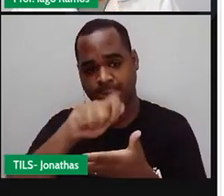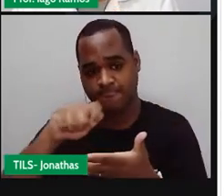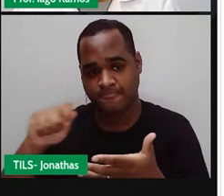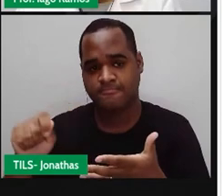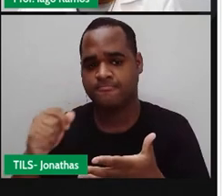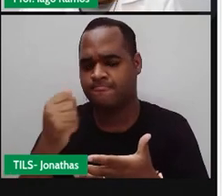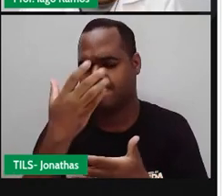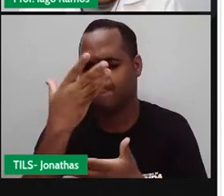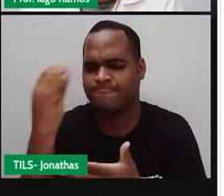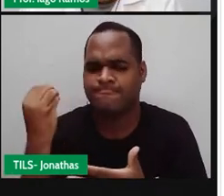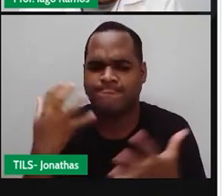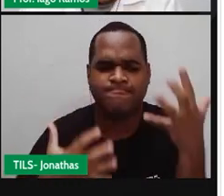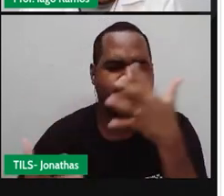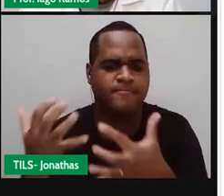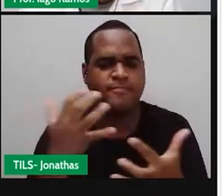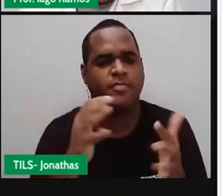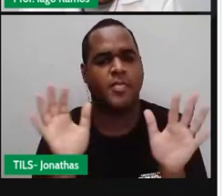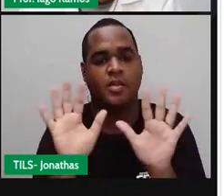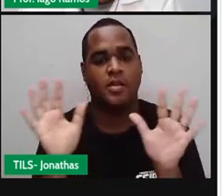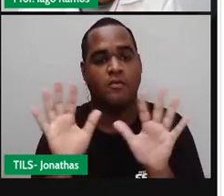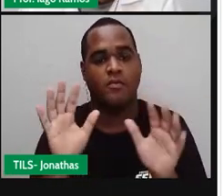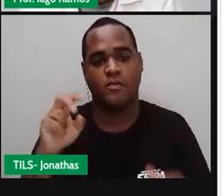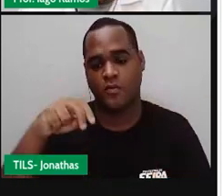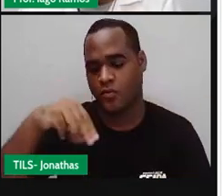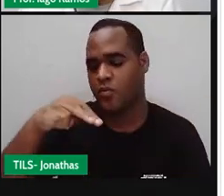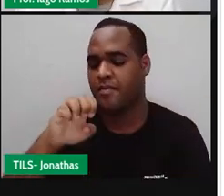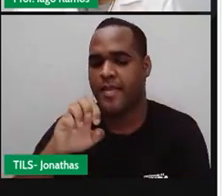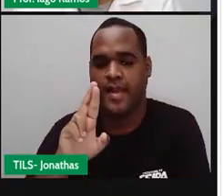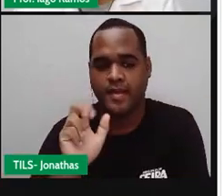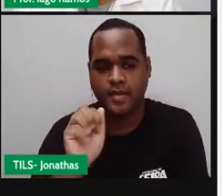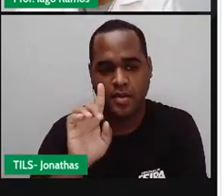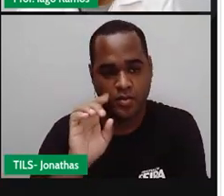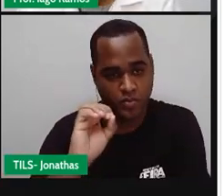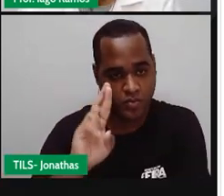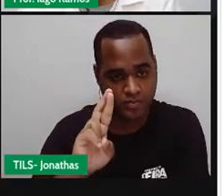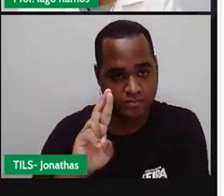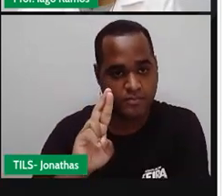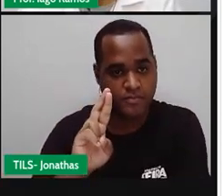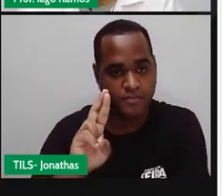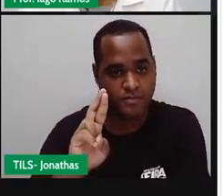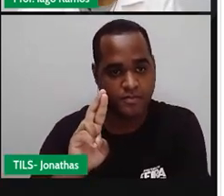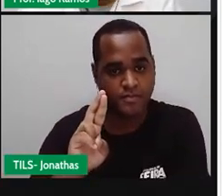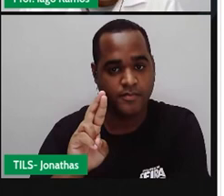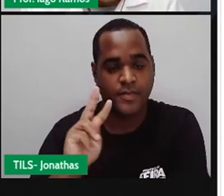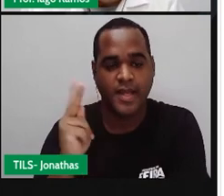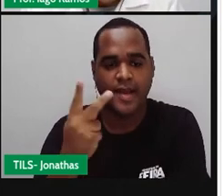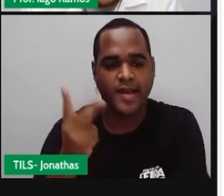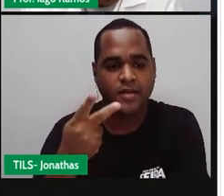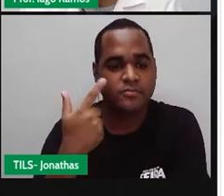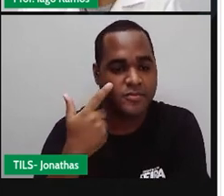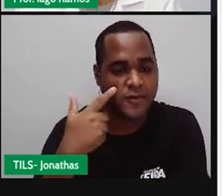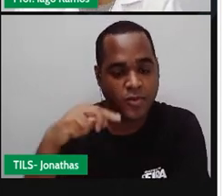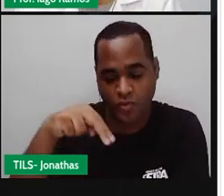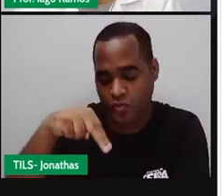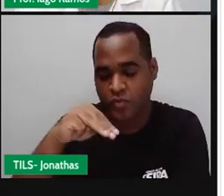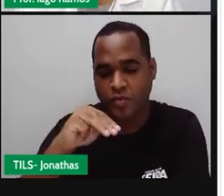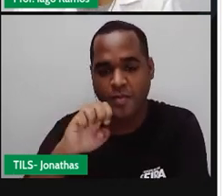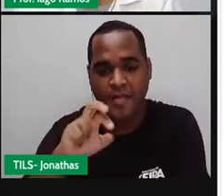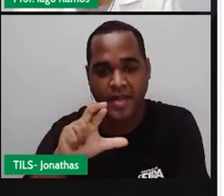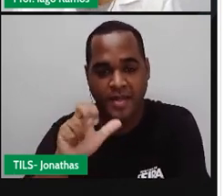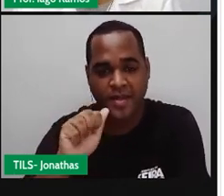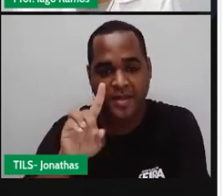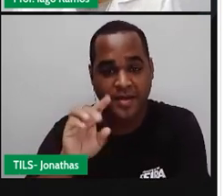não se perder Olha só no pé era dor Opa escrevi errado tudo bem